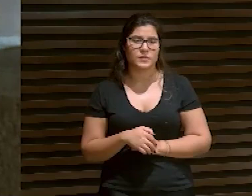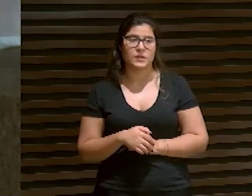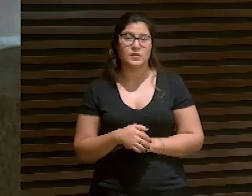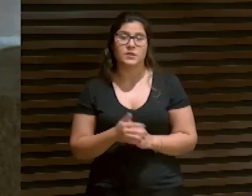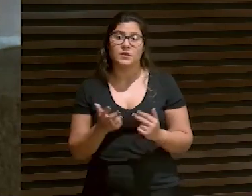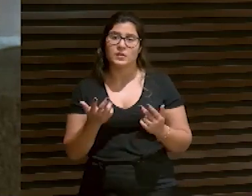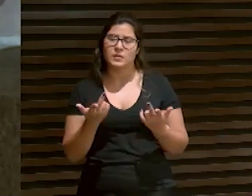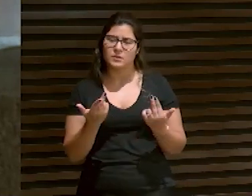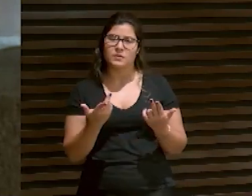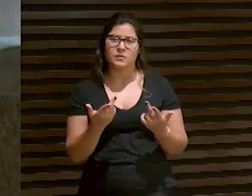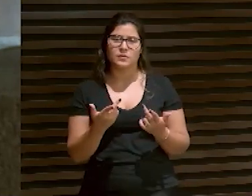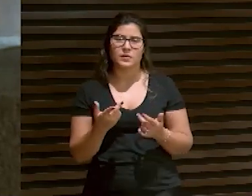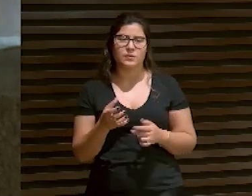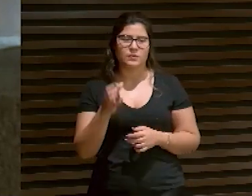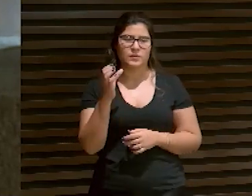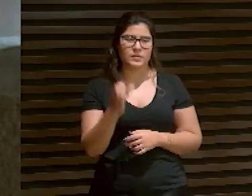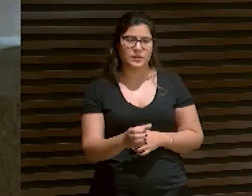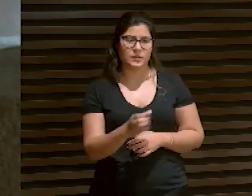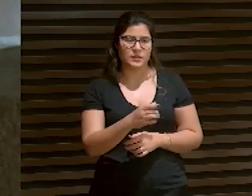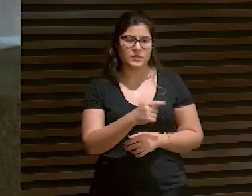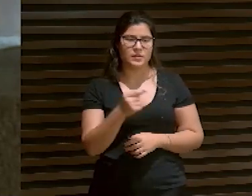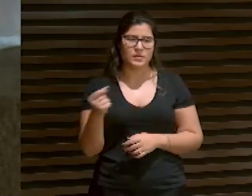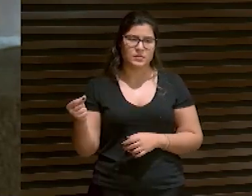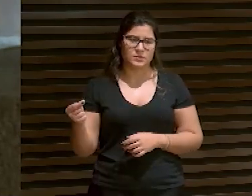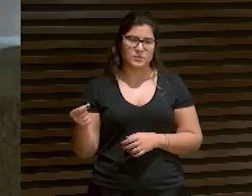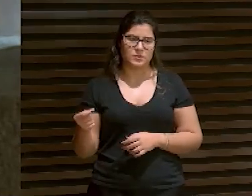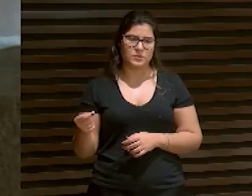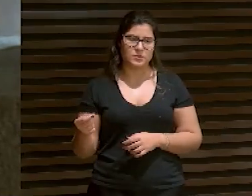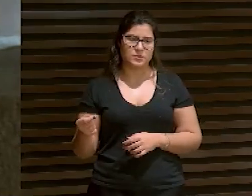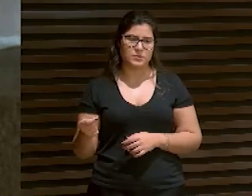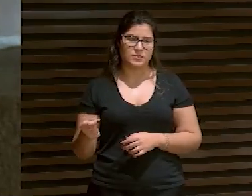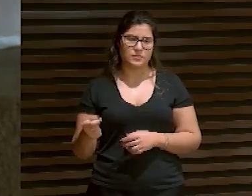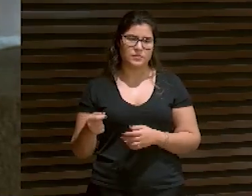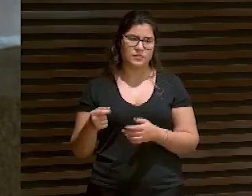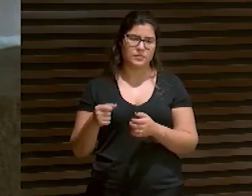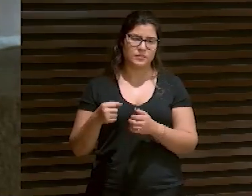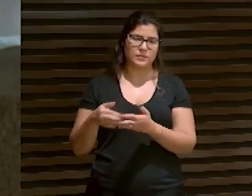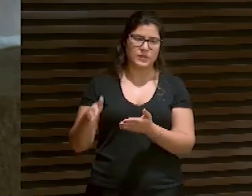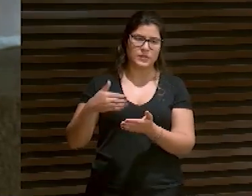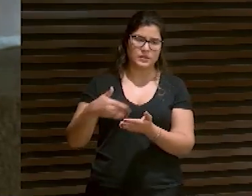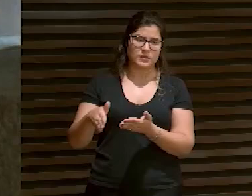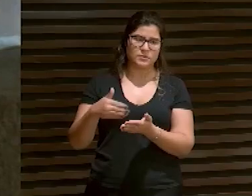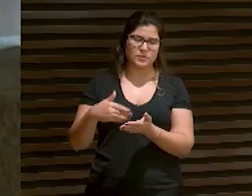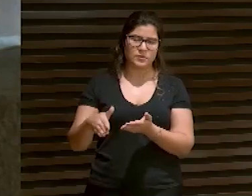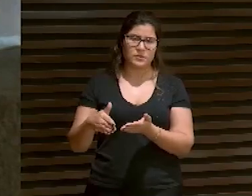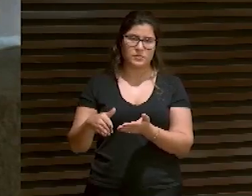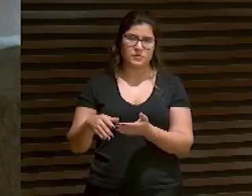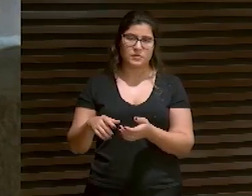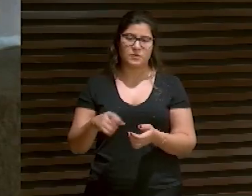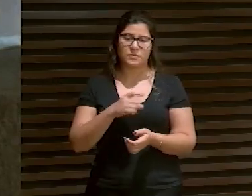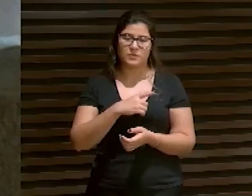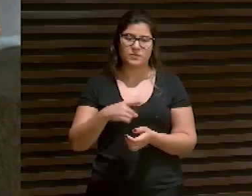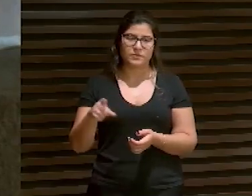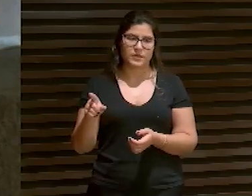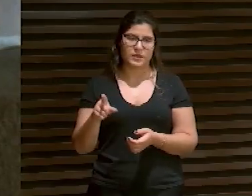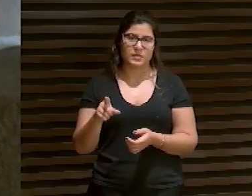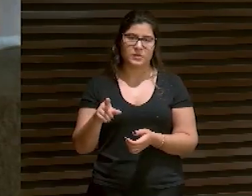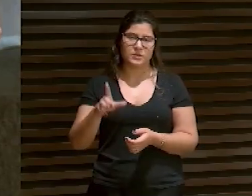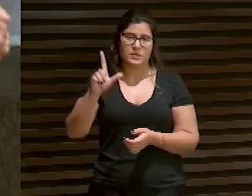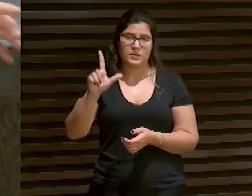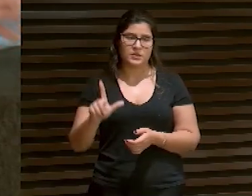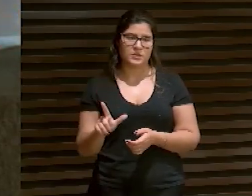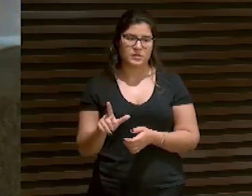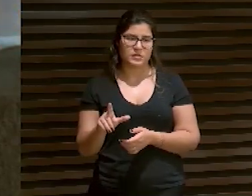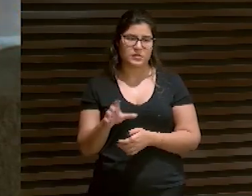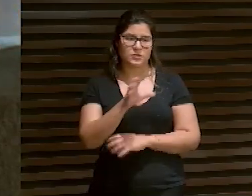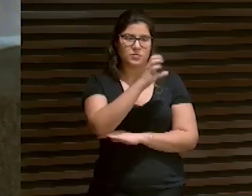é expulso ali, quando Caim é expulso do local onde ele habitava com seus pais, ele vai para leste do Éden. E